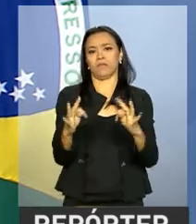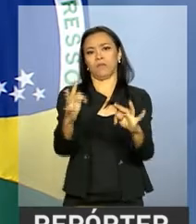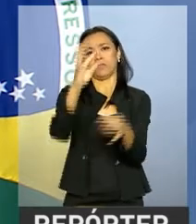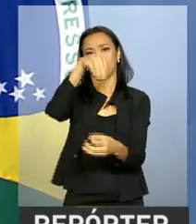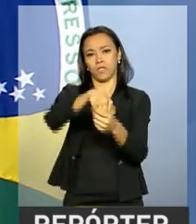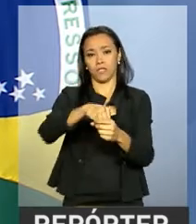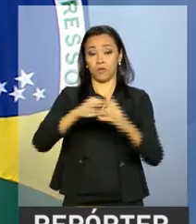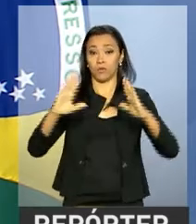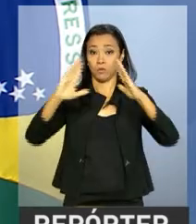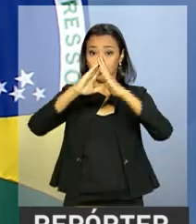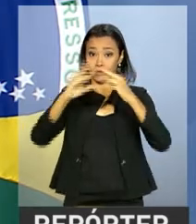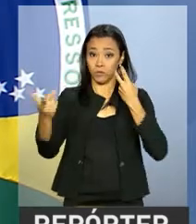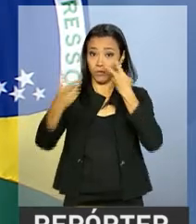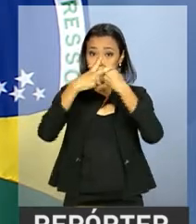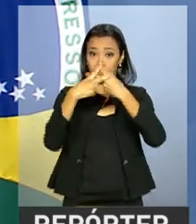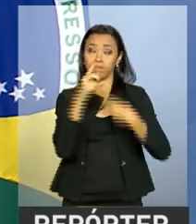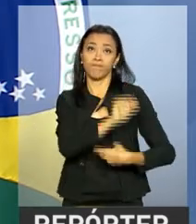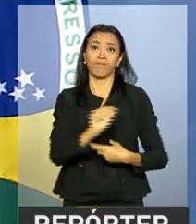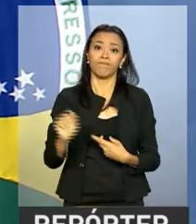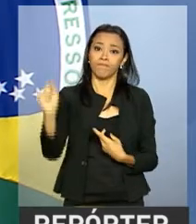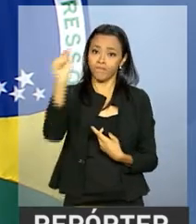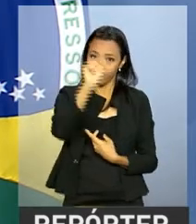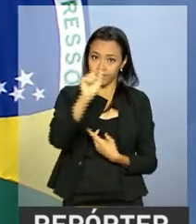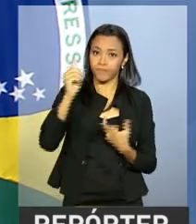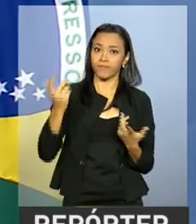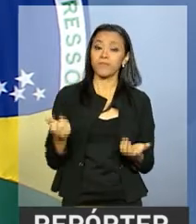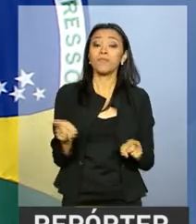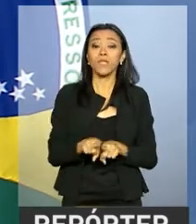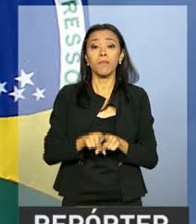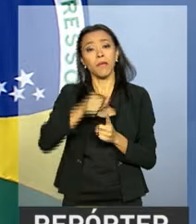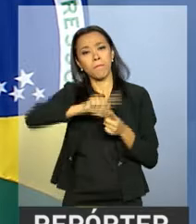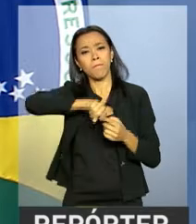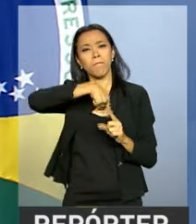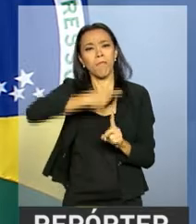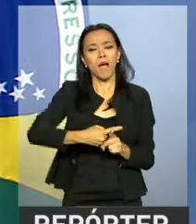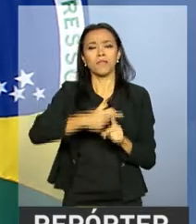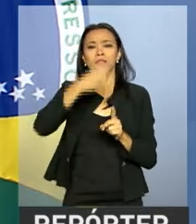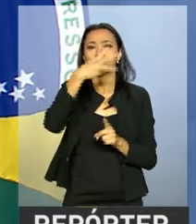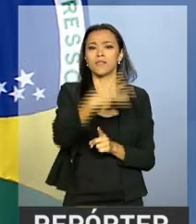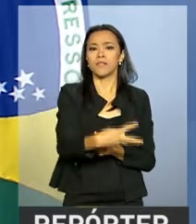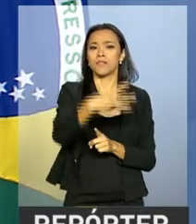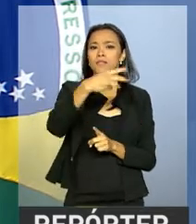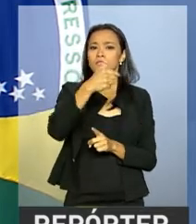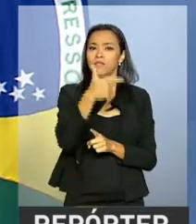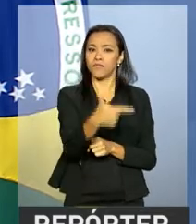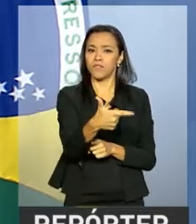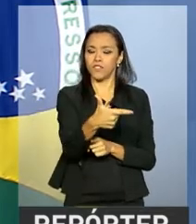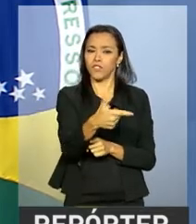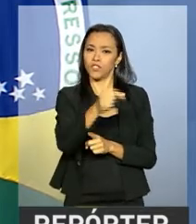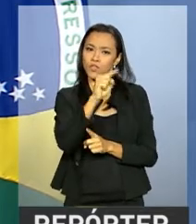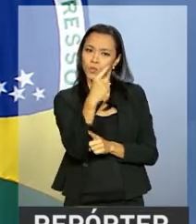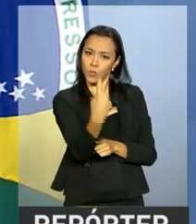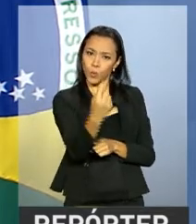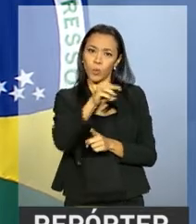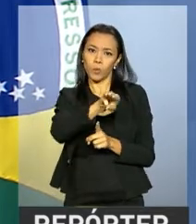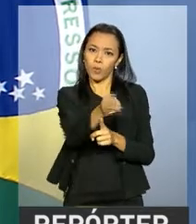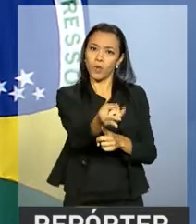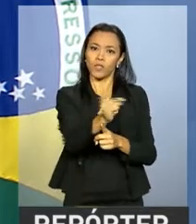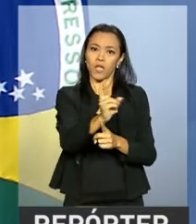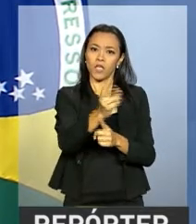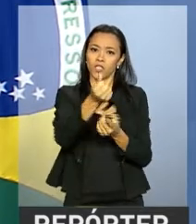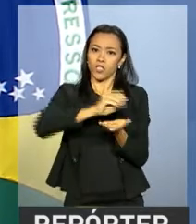penal foram igualmente liberados 321 milhões de reais destinados